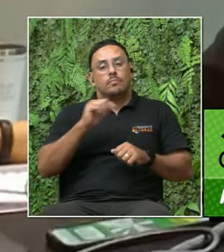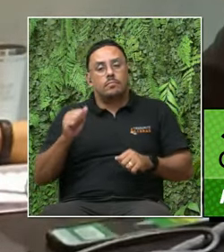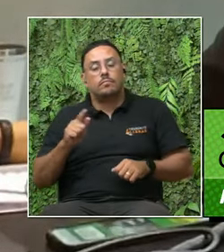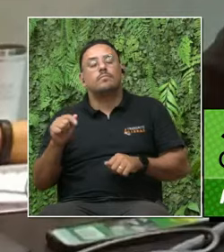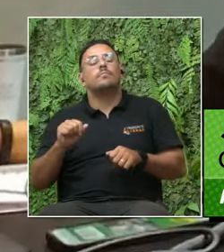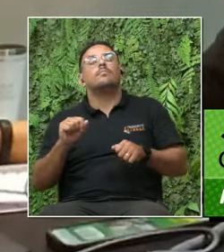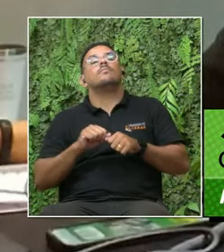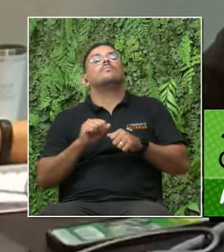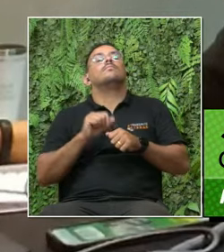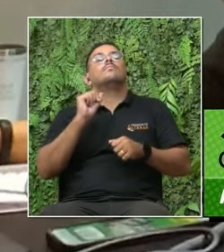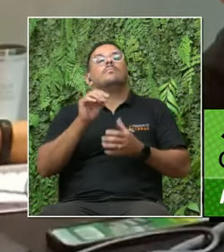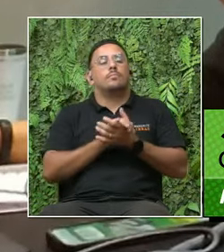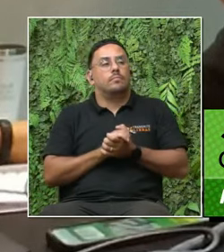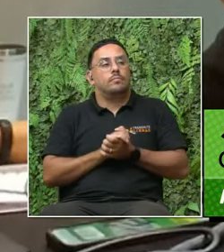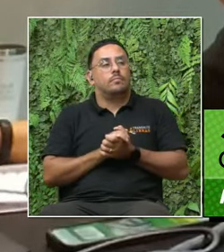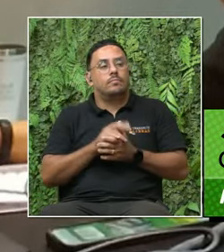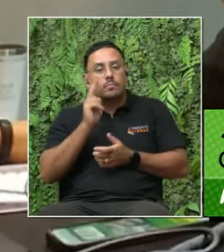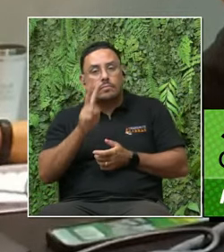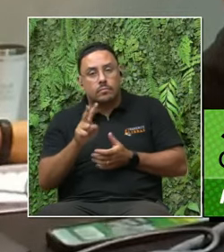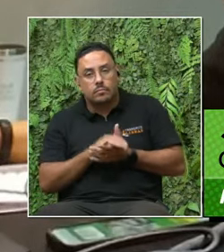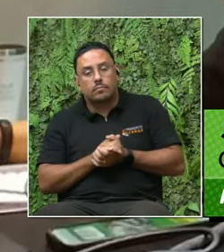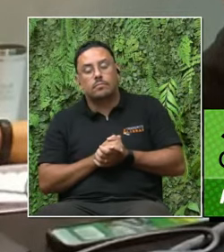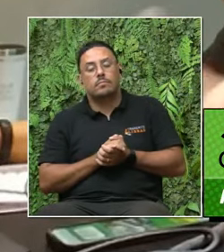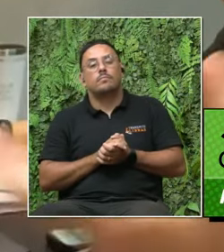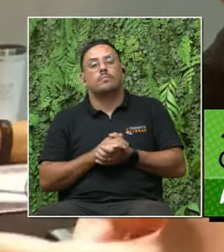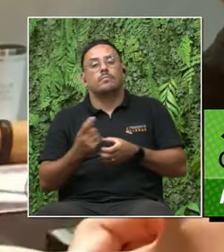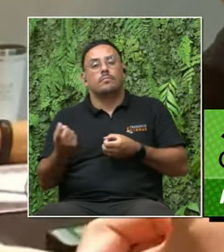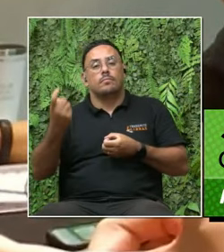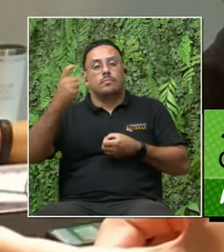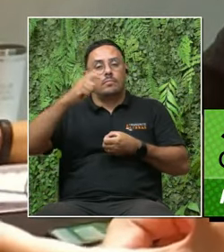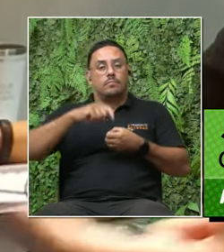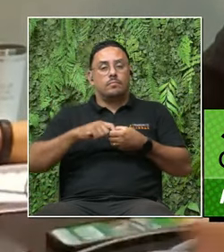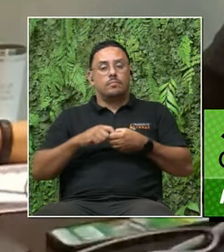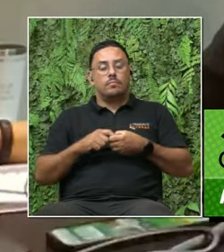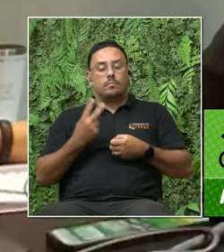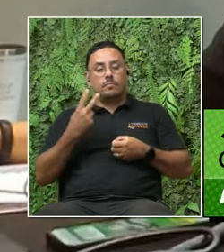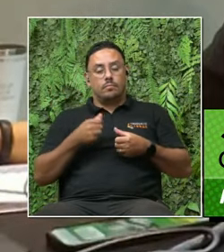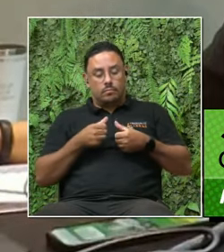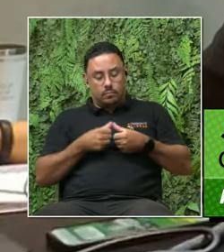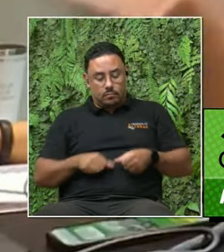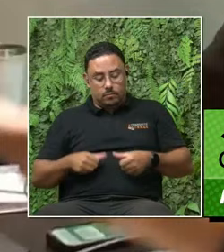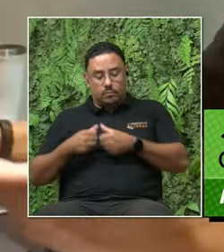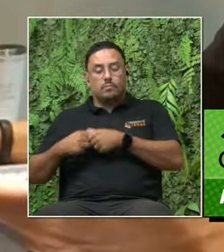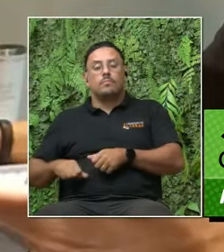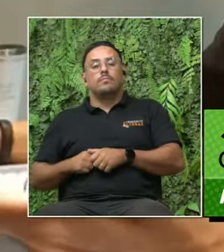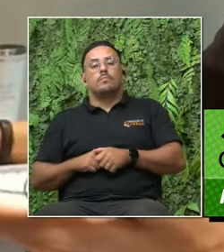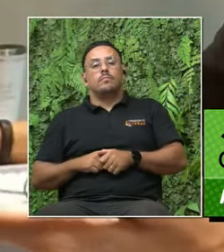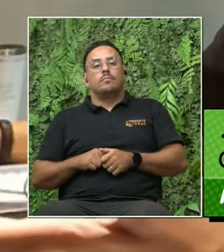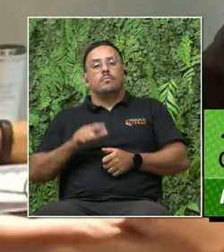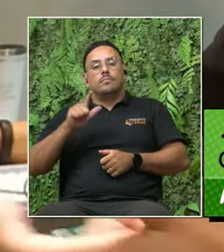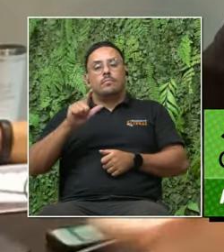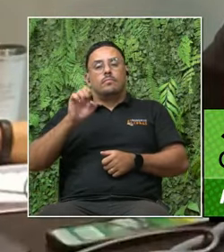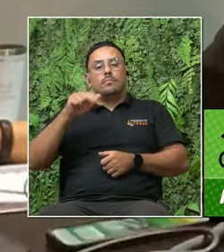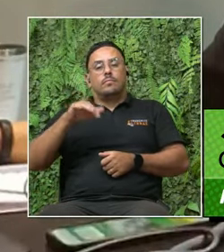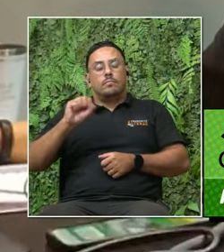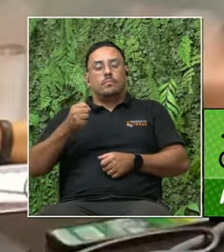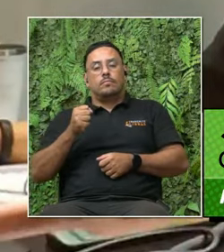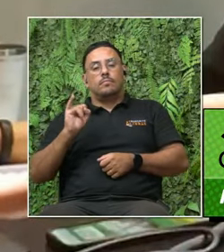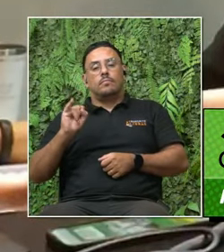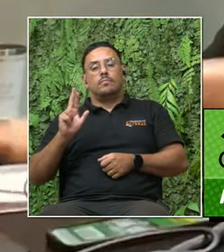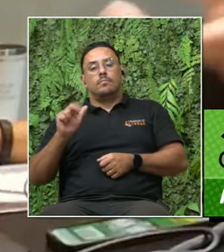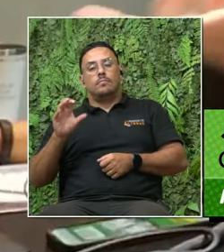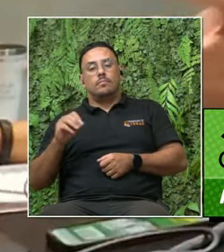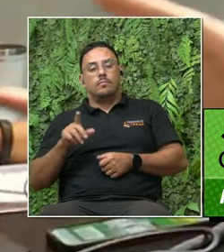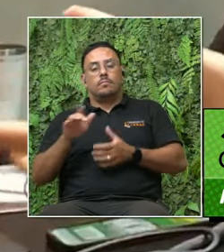milito e aí olha para você ver volta com os dois zagueiros coloca o o o Lemos e o Igor o